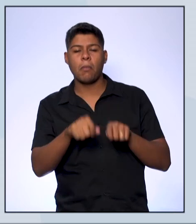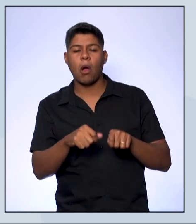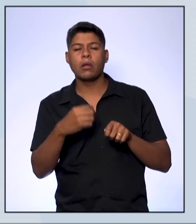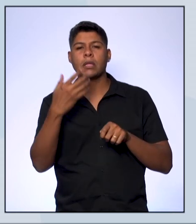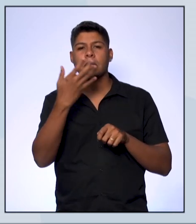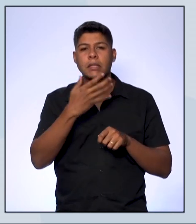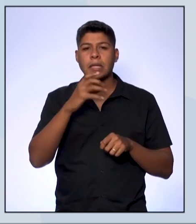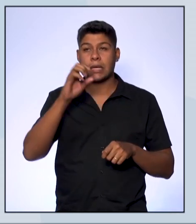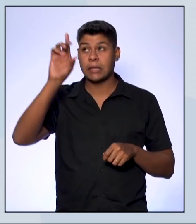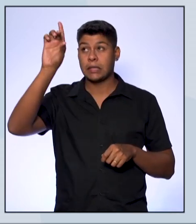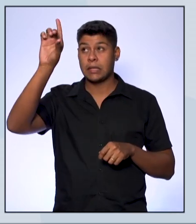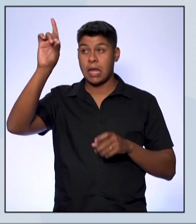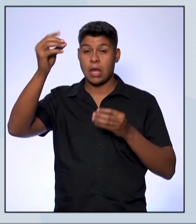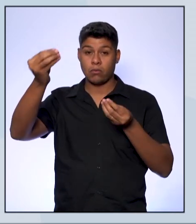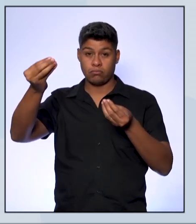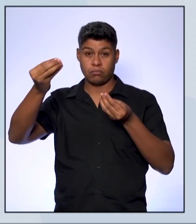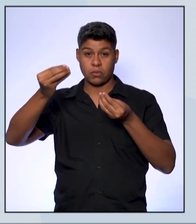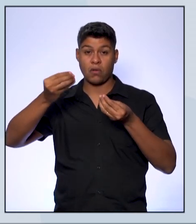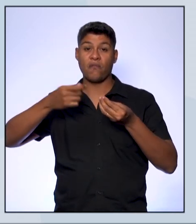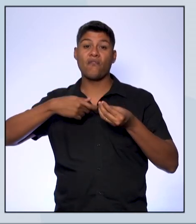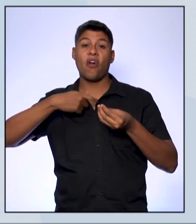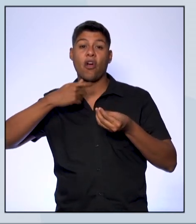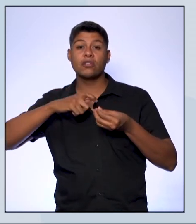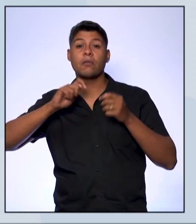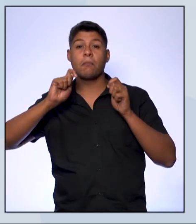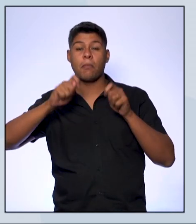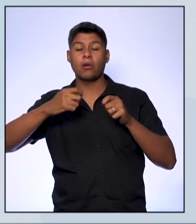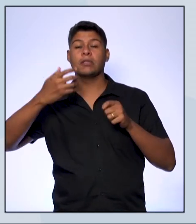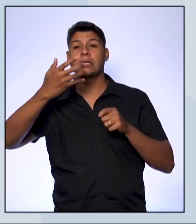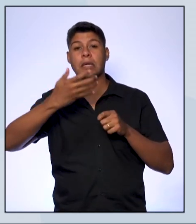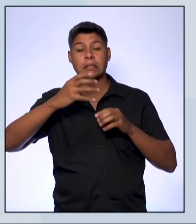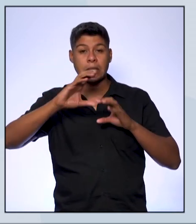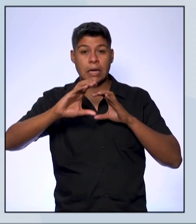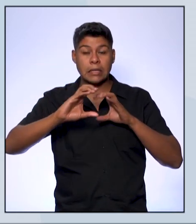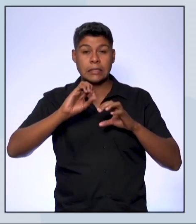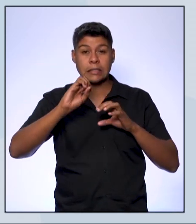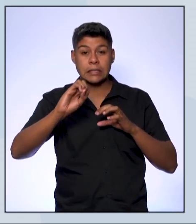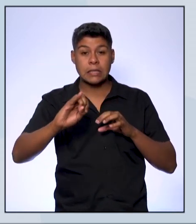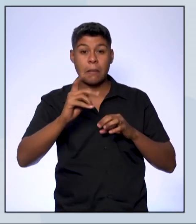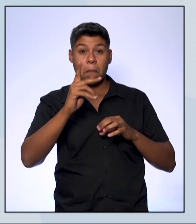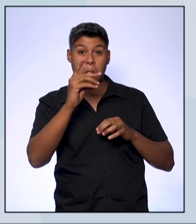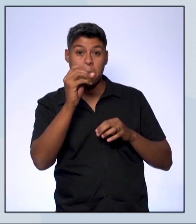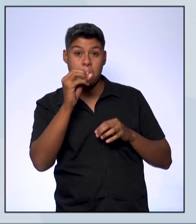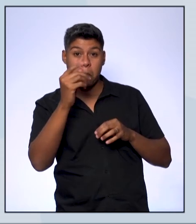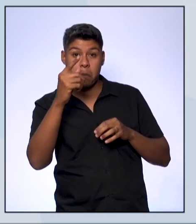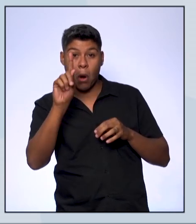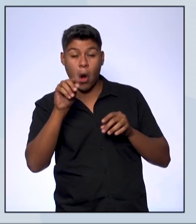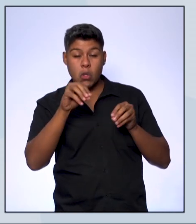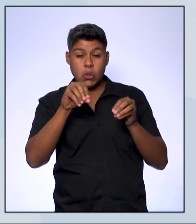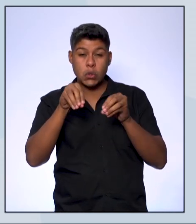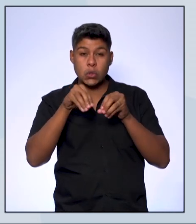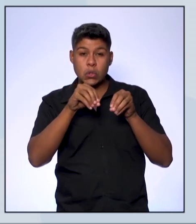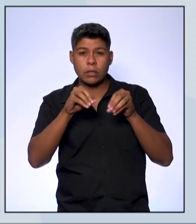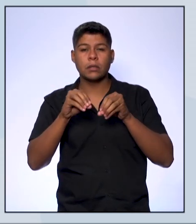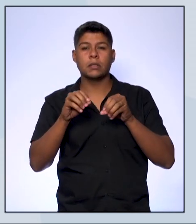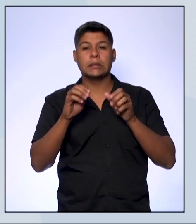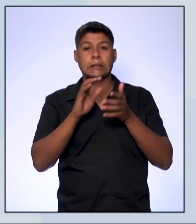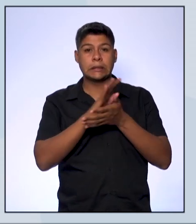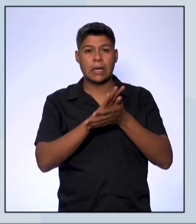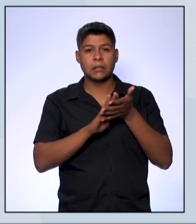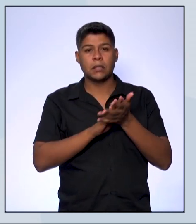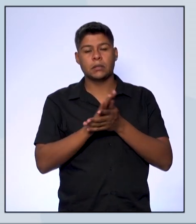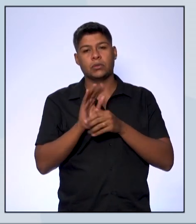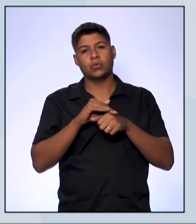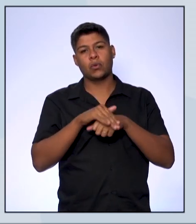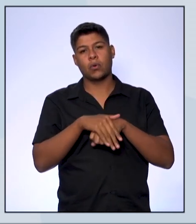pois se deus nos deu voz foi pra cantar e se um dia hei-de ser pó cinza e nada que seja